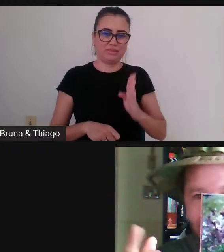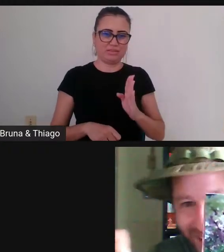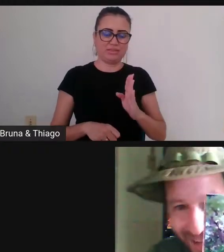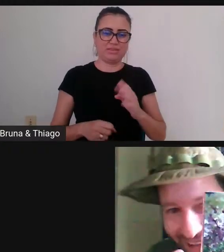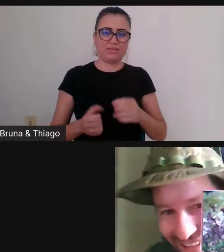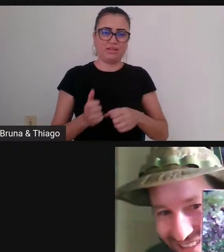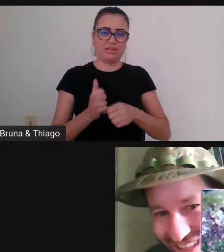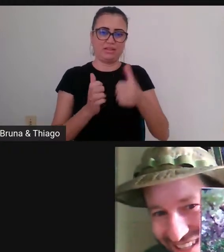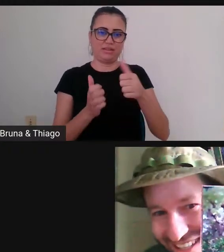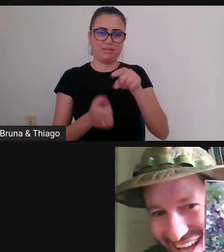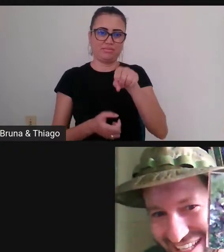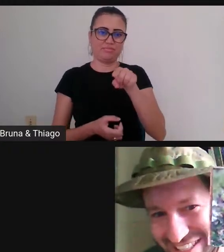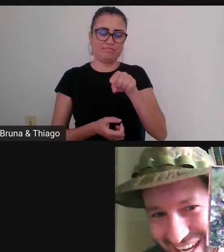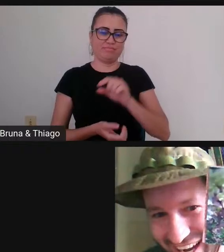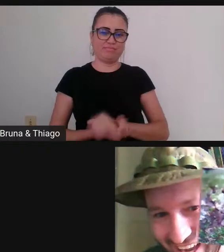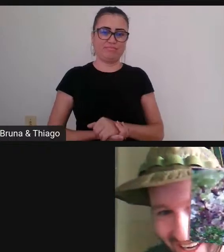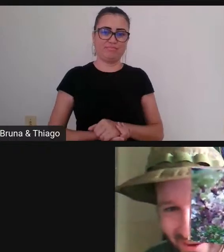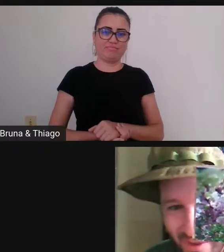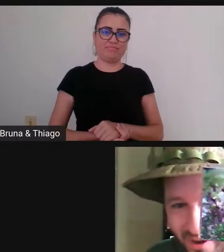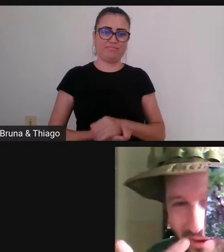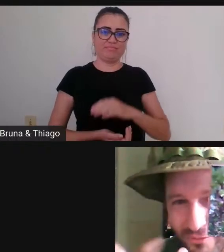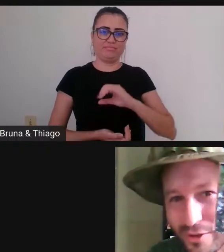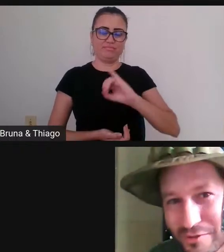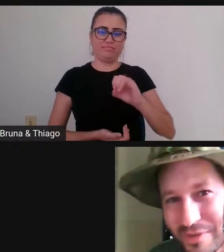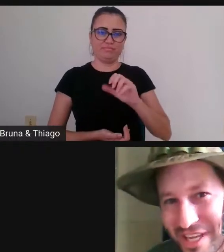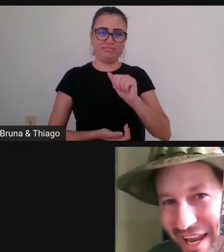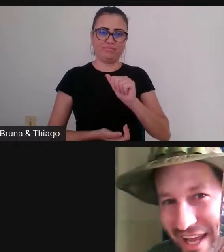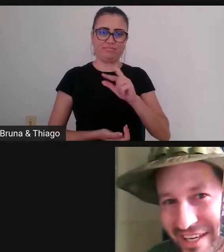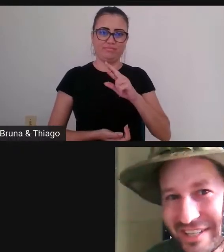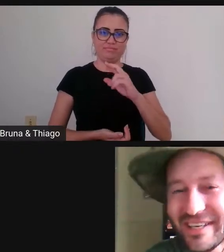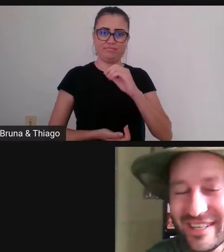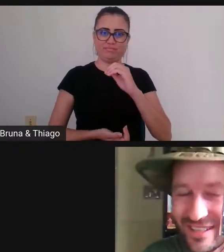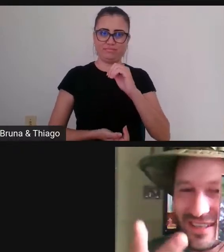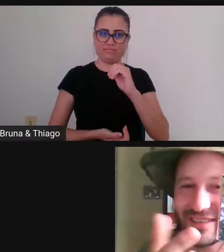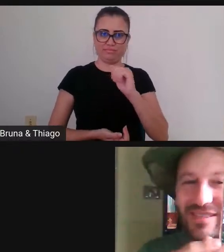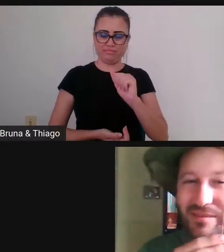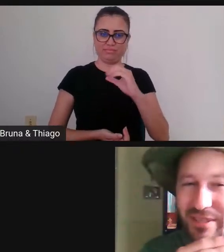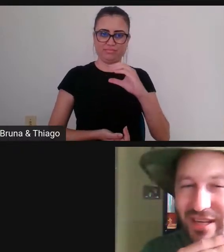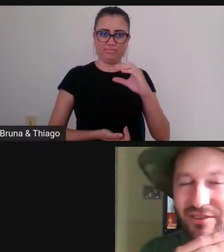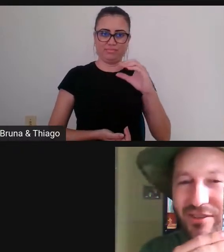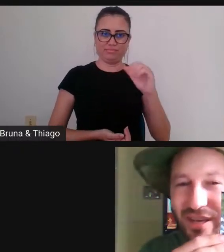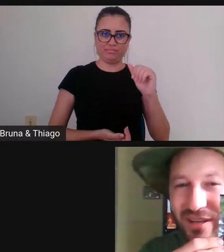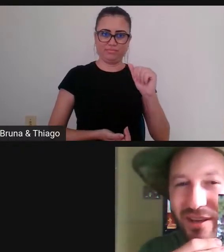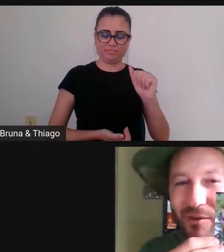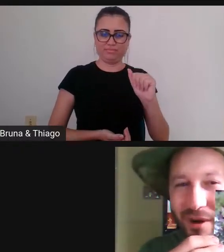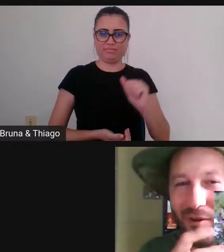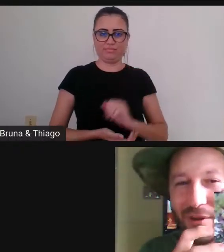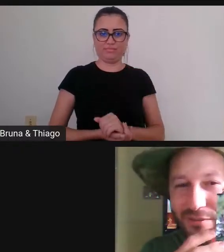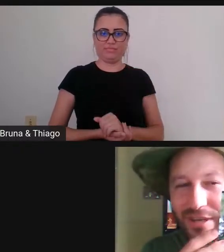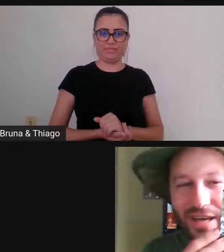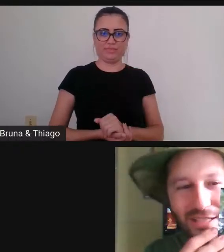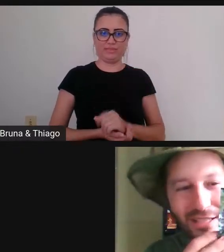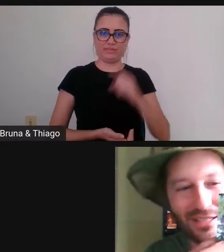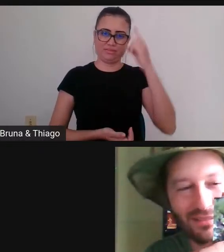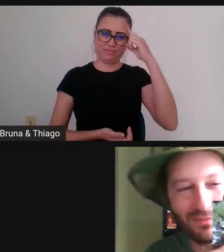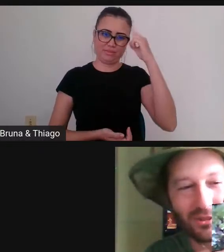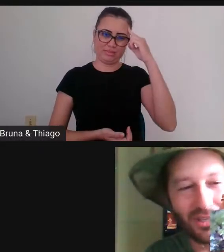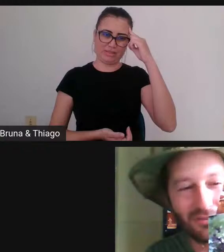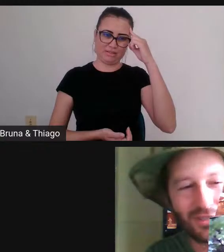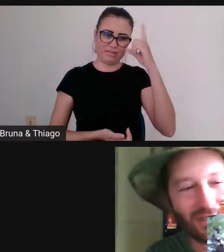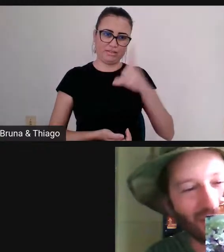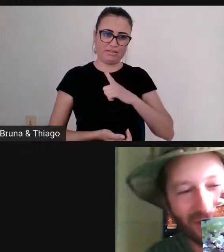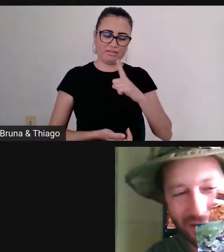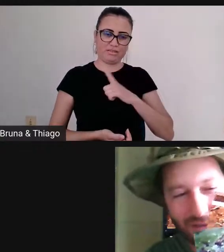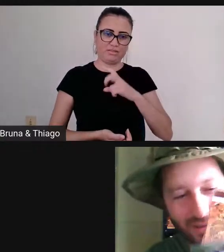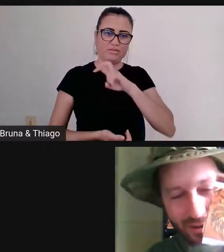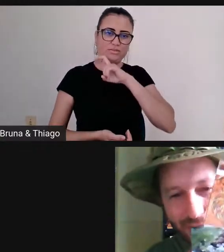minhas mãos, haha, tcharam, a jararaca, ou melhor, uma foto de uma jararaca. Ah, vocês imaginavam que eu estaria aqui com uma cobra de verdade, né?